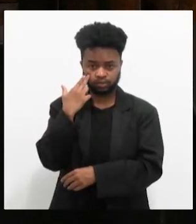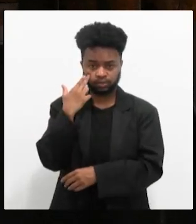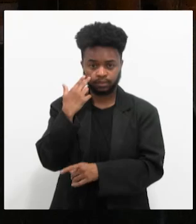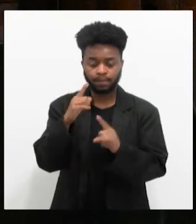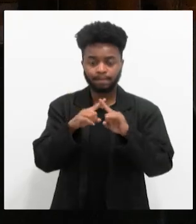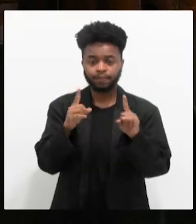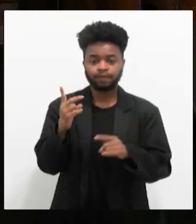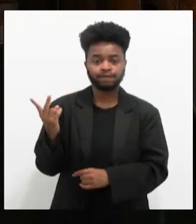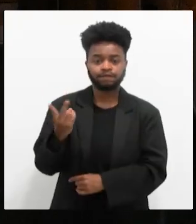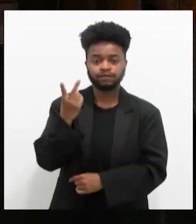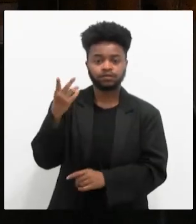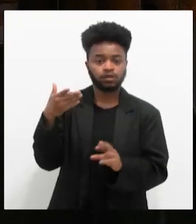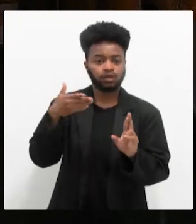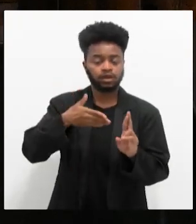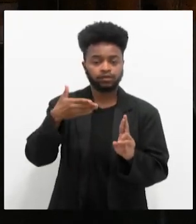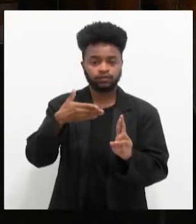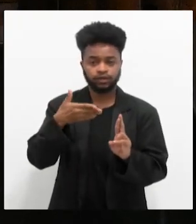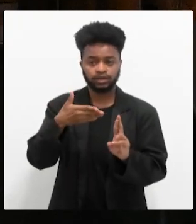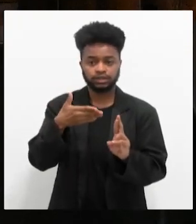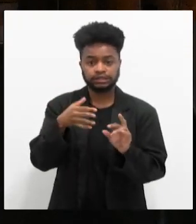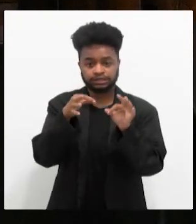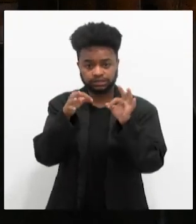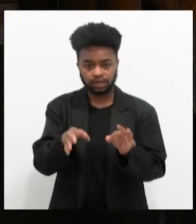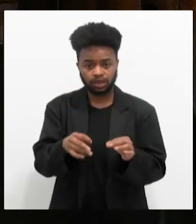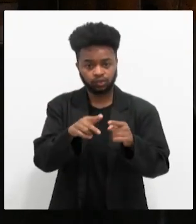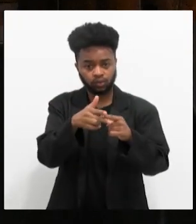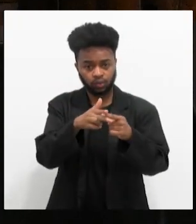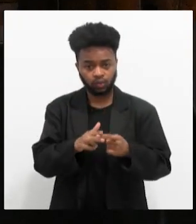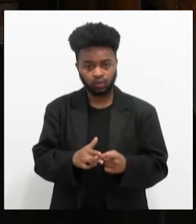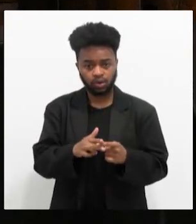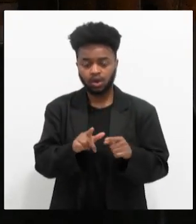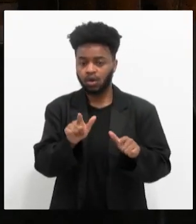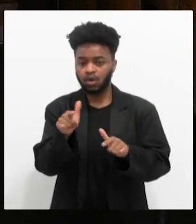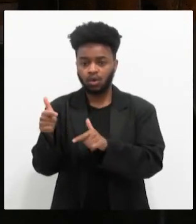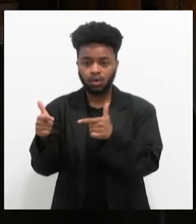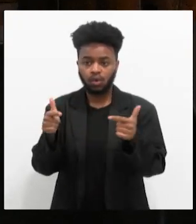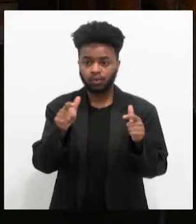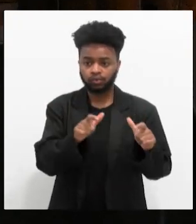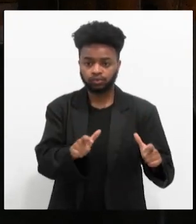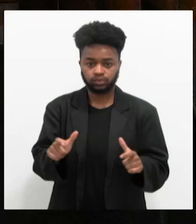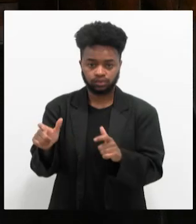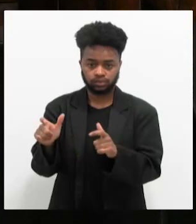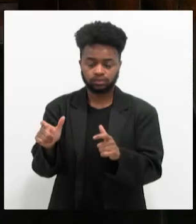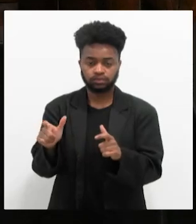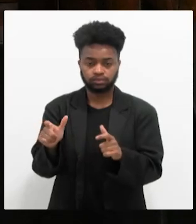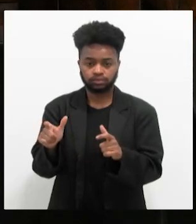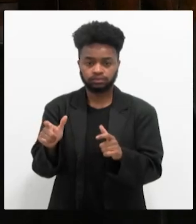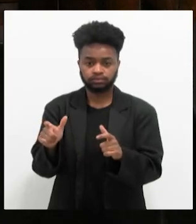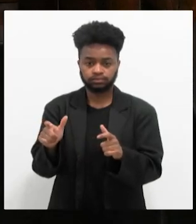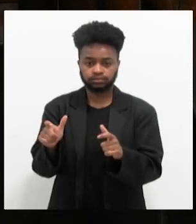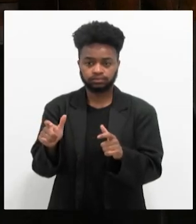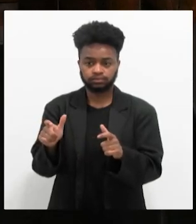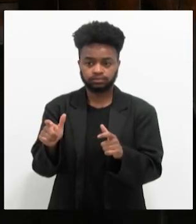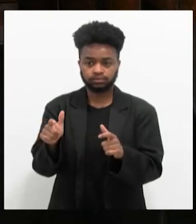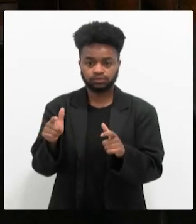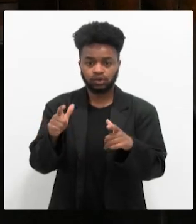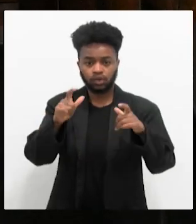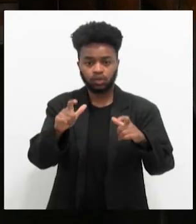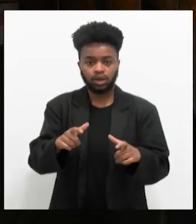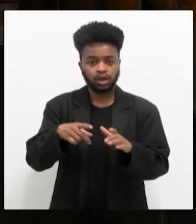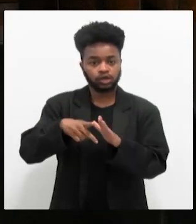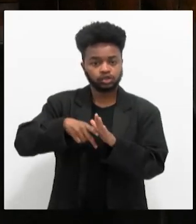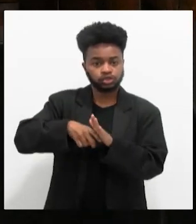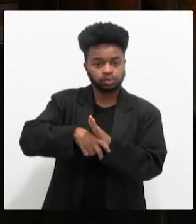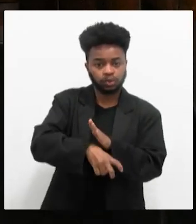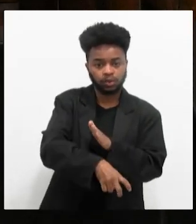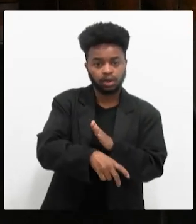coloque o preço de referência correto nos postos de exploração